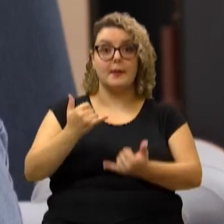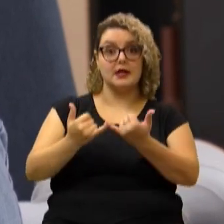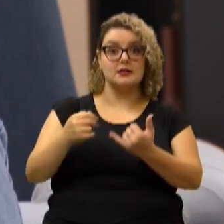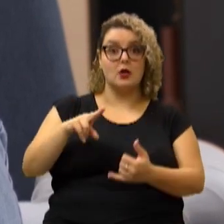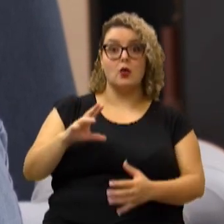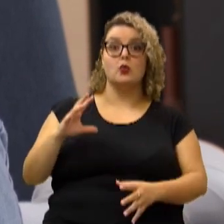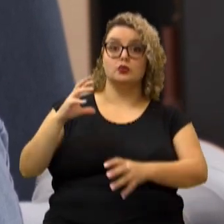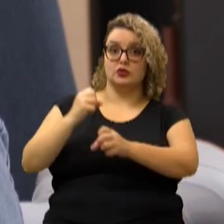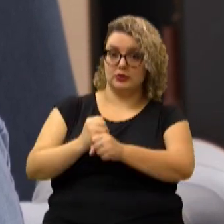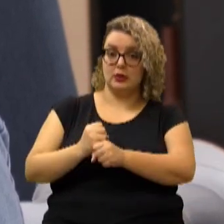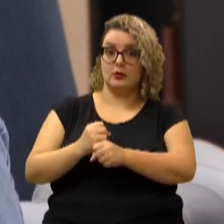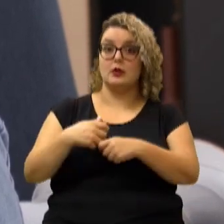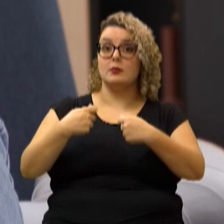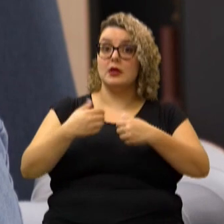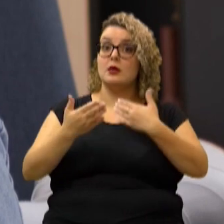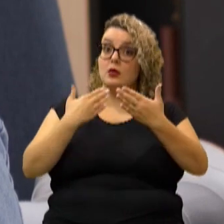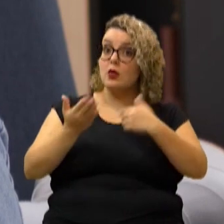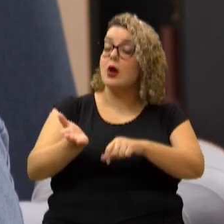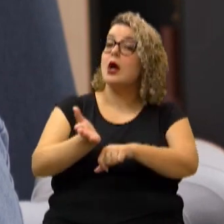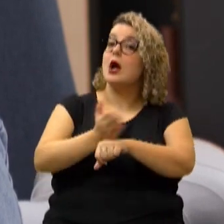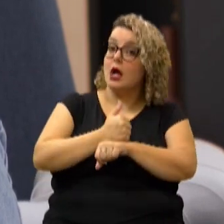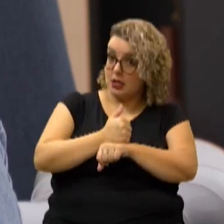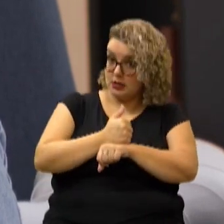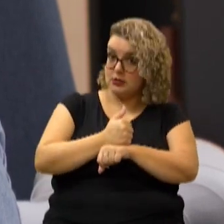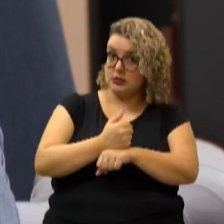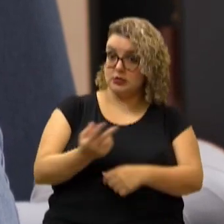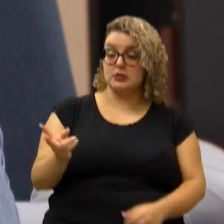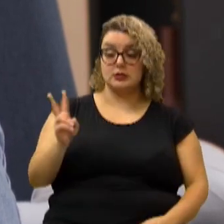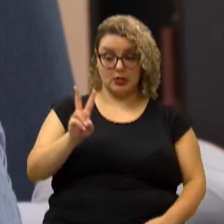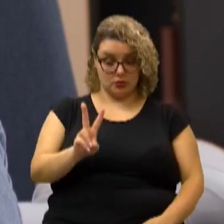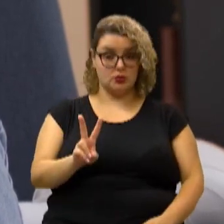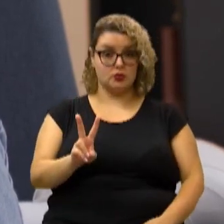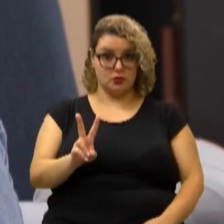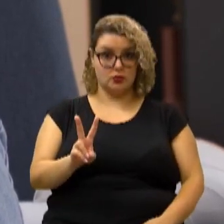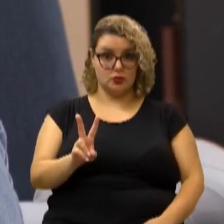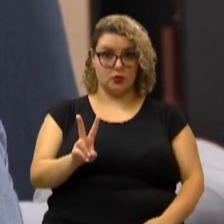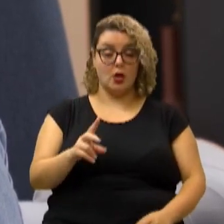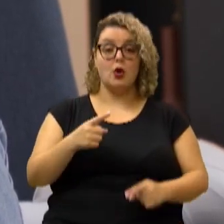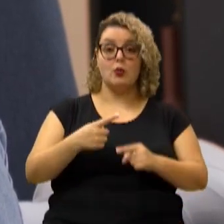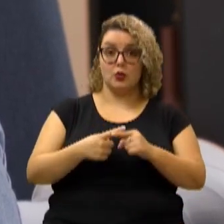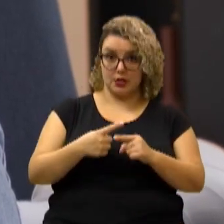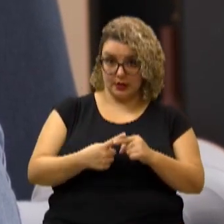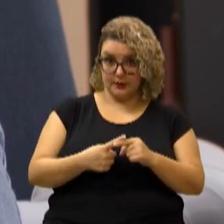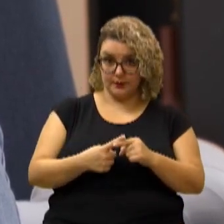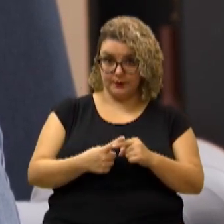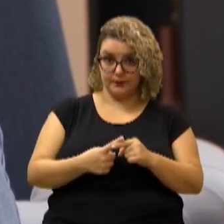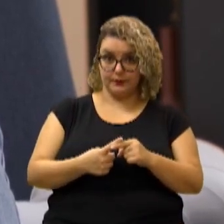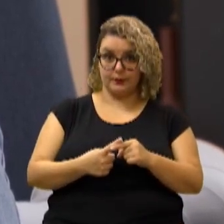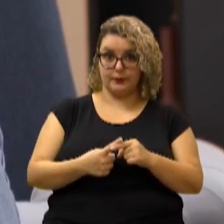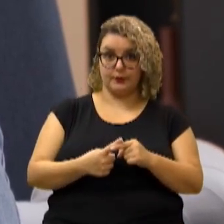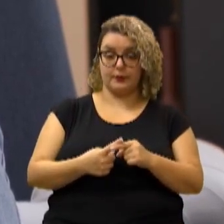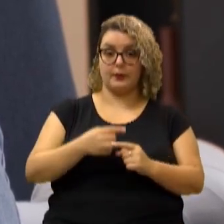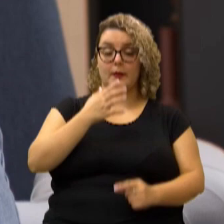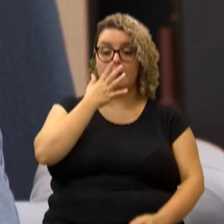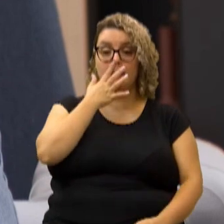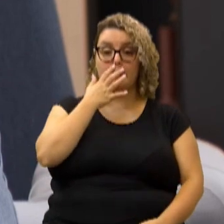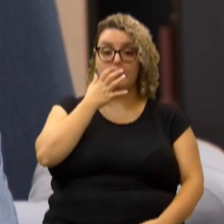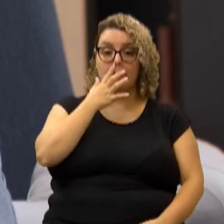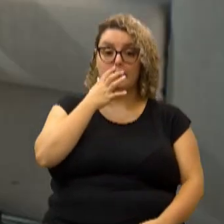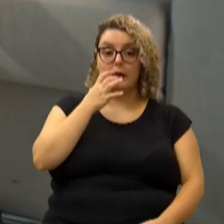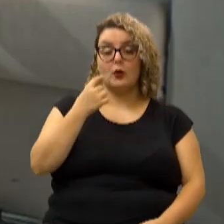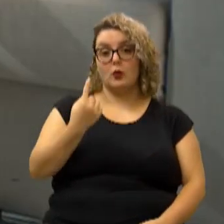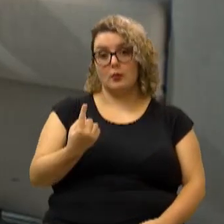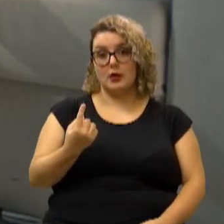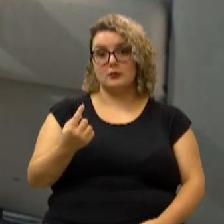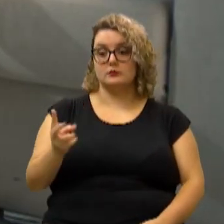total de bens e isso precisa ser conversado antes entre essas duas partes porque uma das